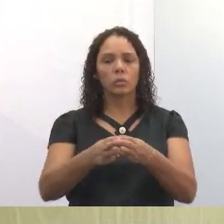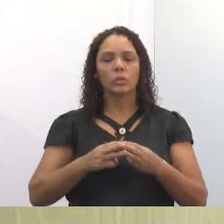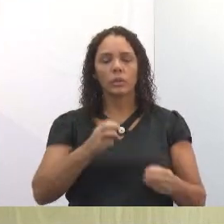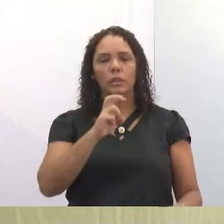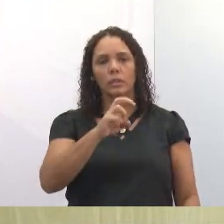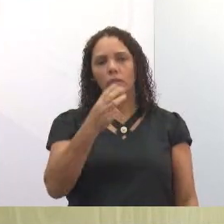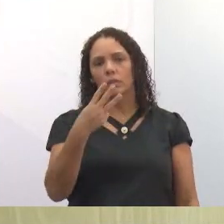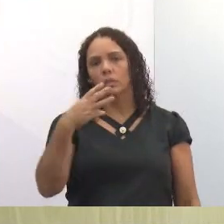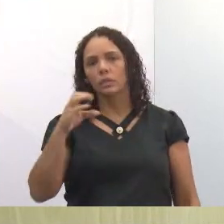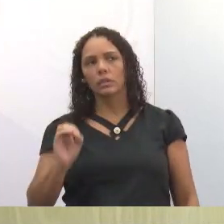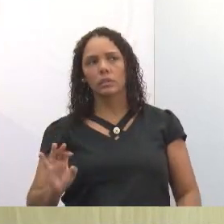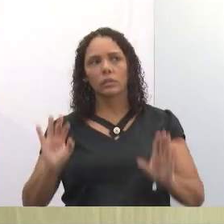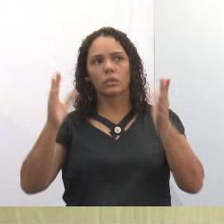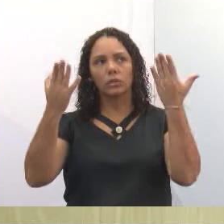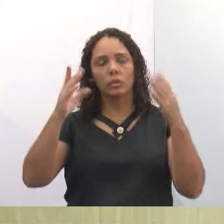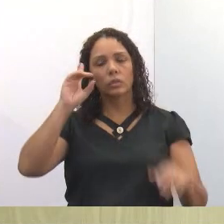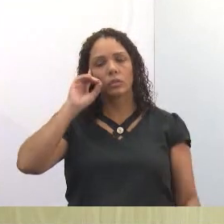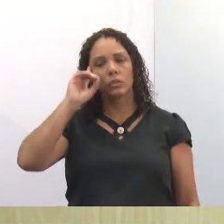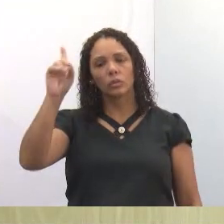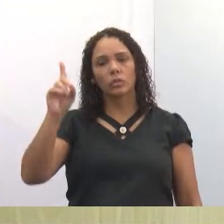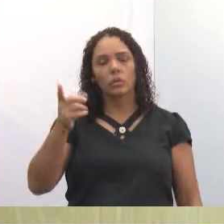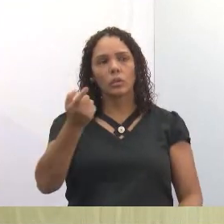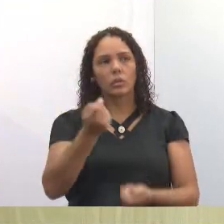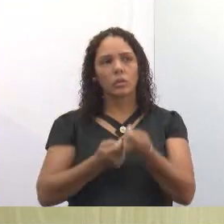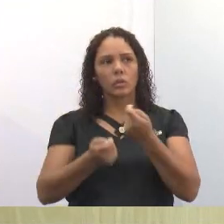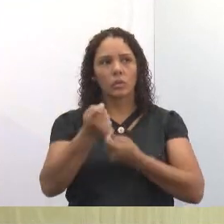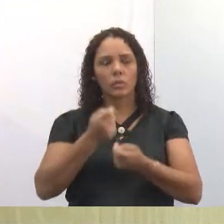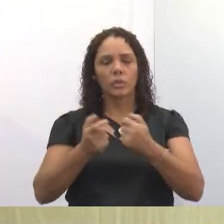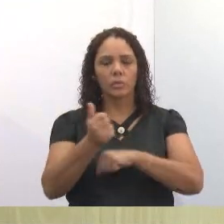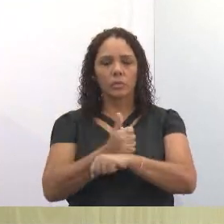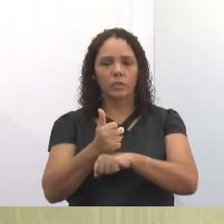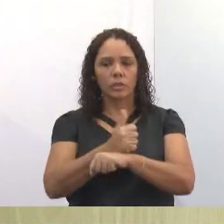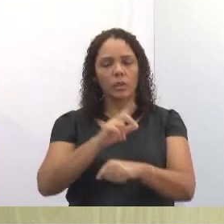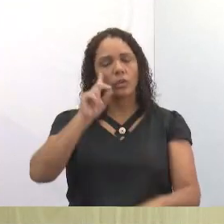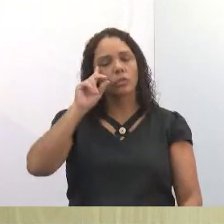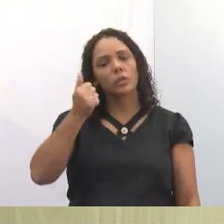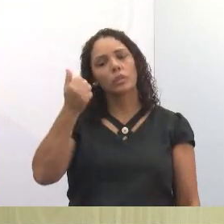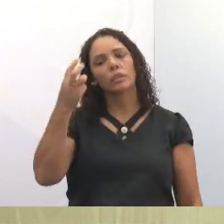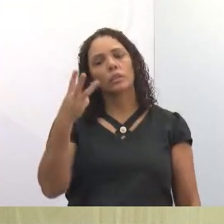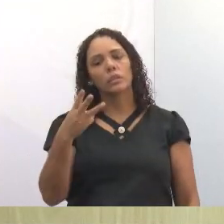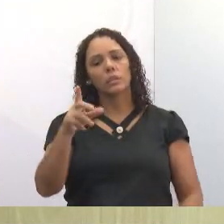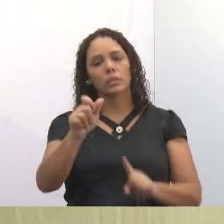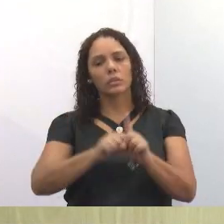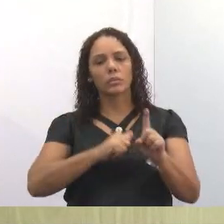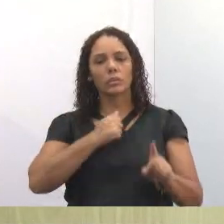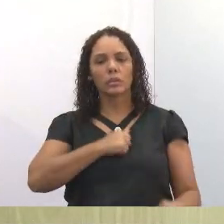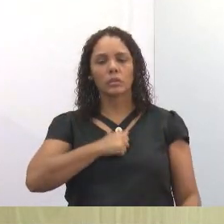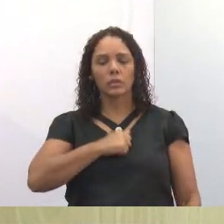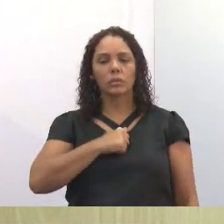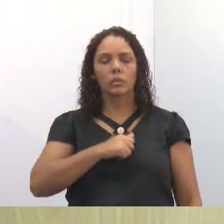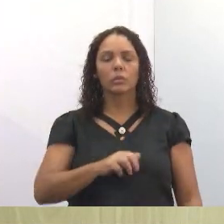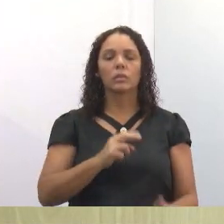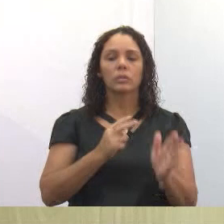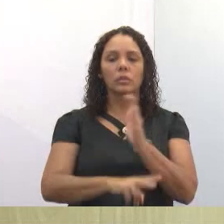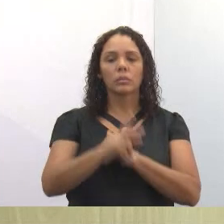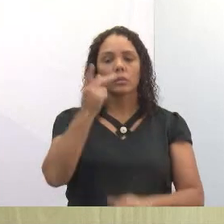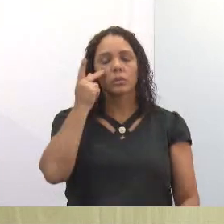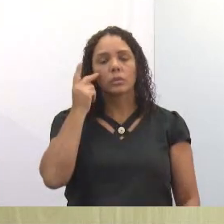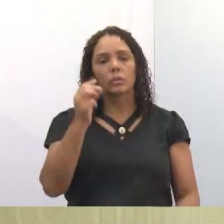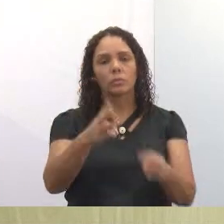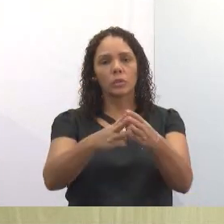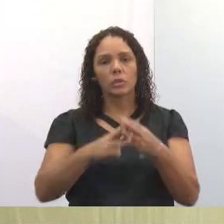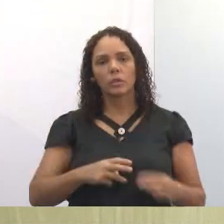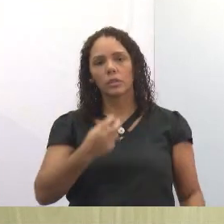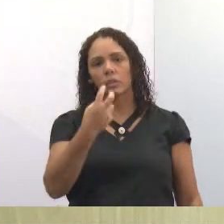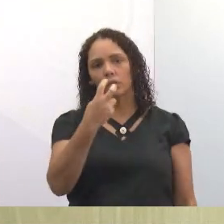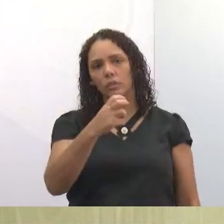Moção comemorativa pelo transcurso do Dia do Economista, 13 de agosto. Autoria, Paulinho do Esporte. Moção 531.